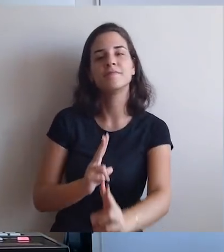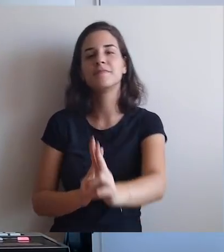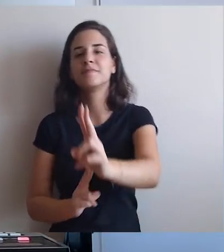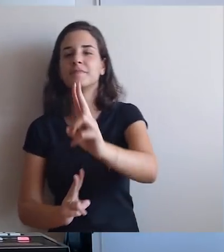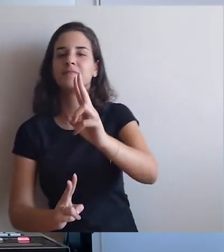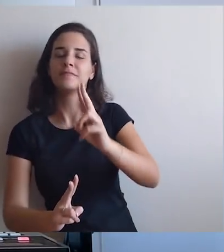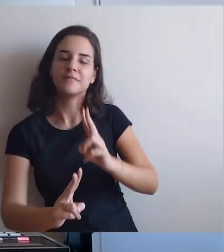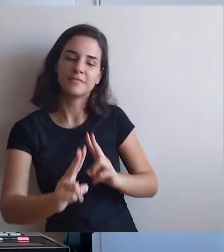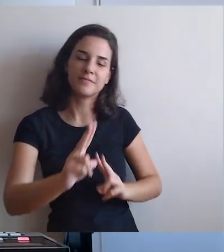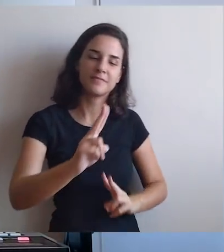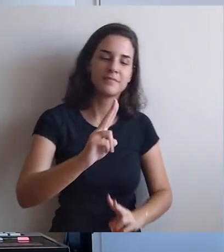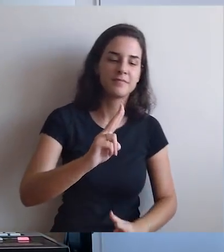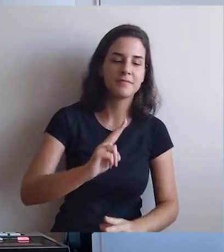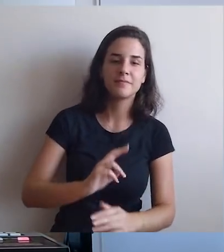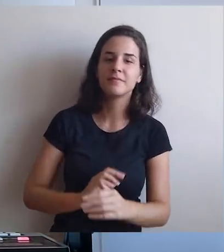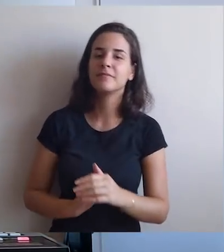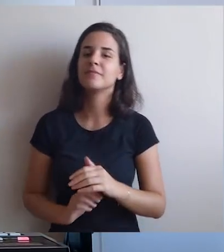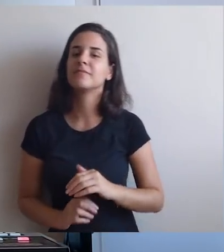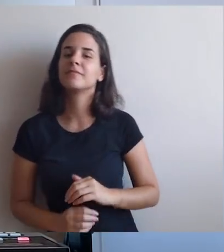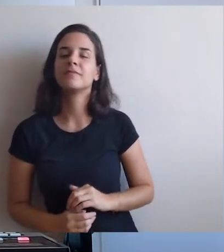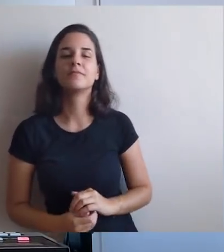sempre.